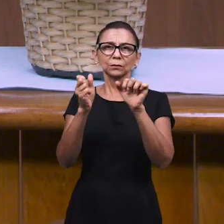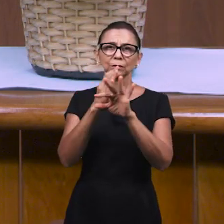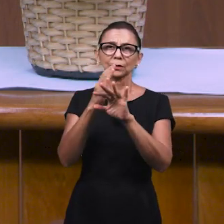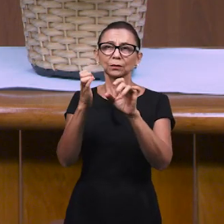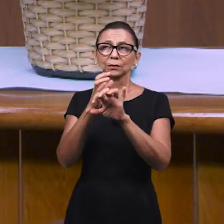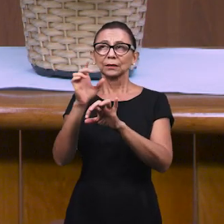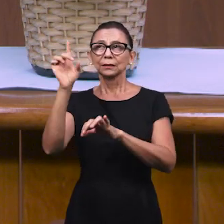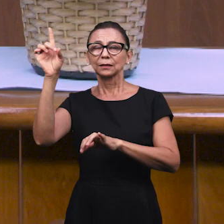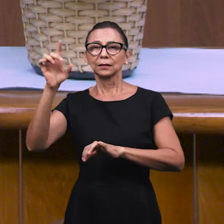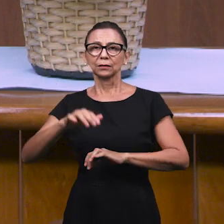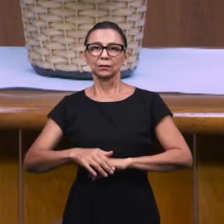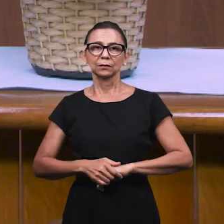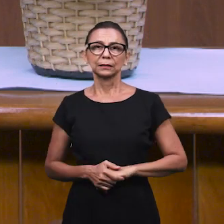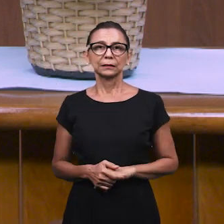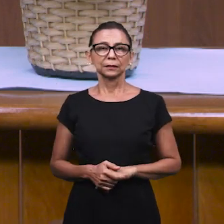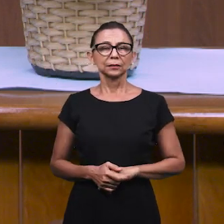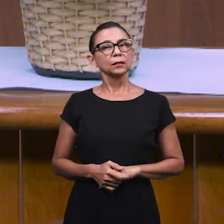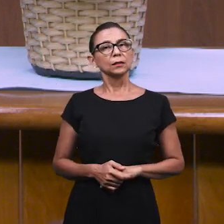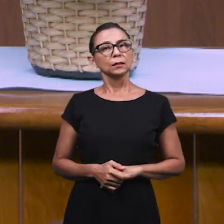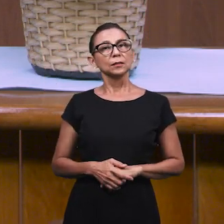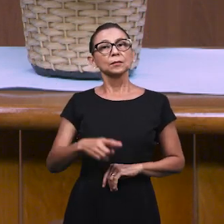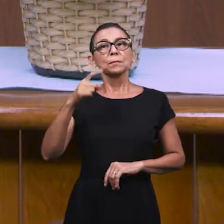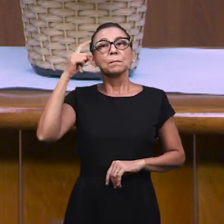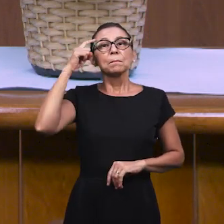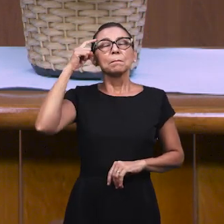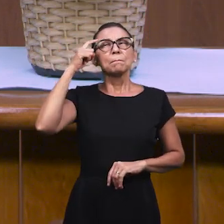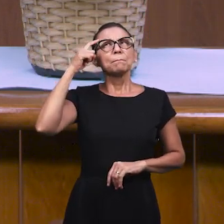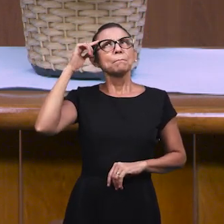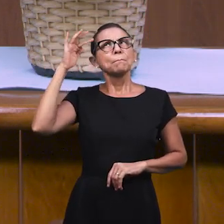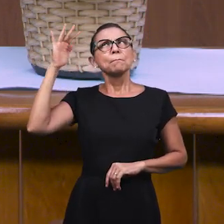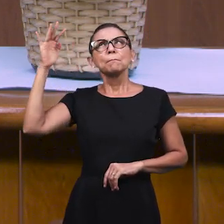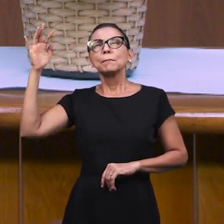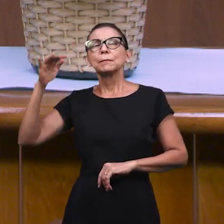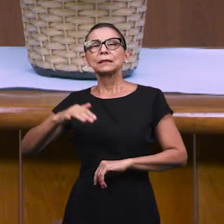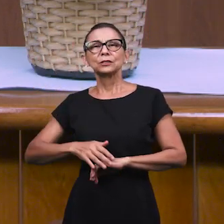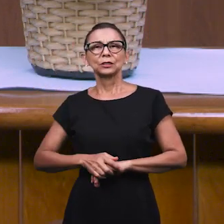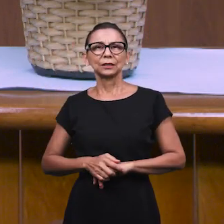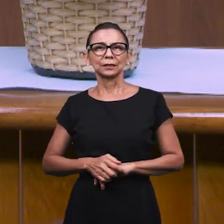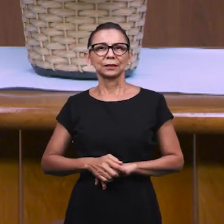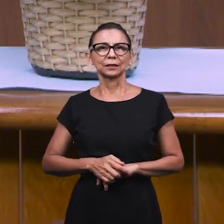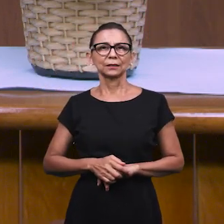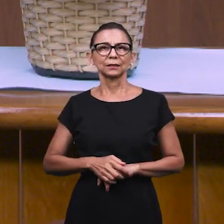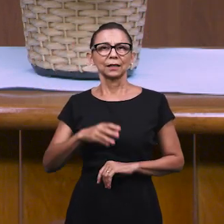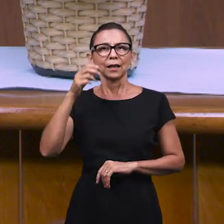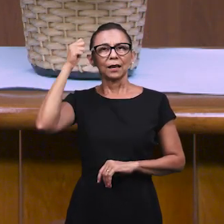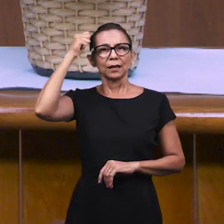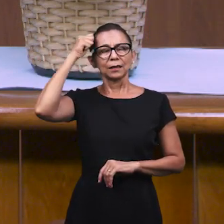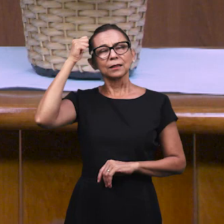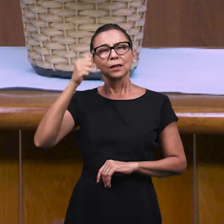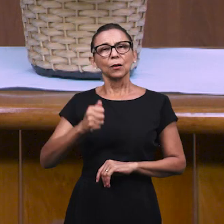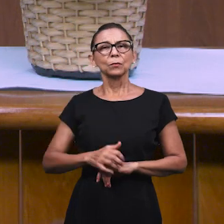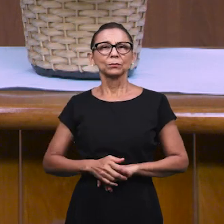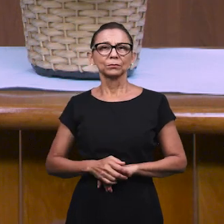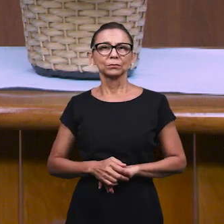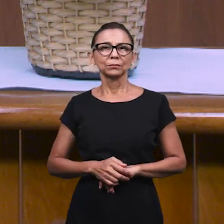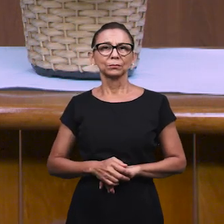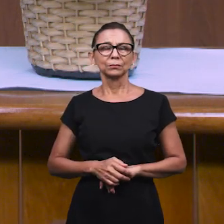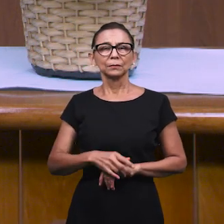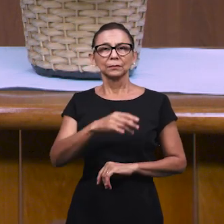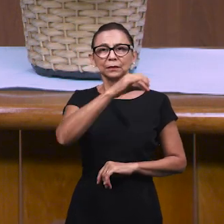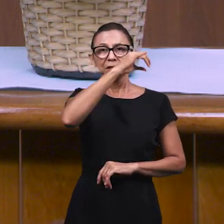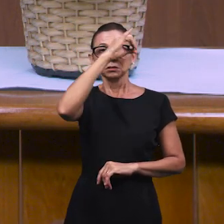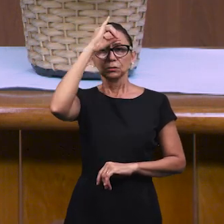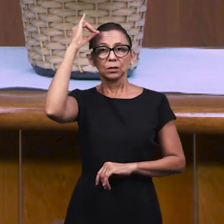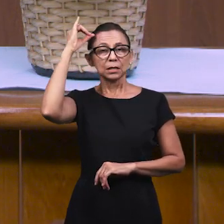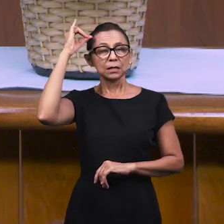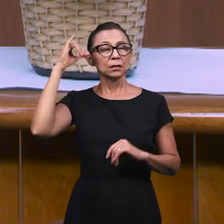Agora, imagine o homem sem o pecado. Imagine o homem puro da forma que Deus o criou.